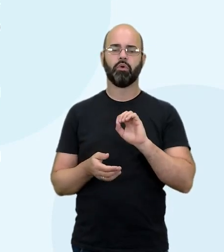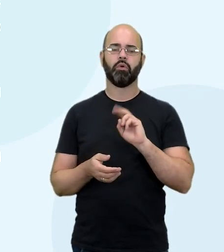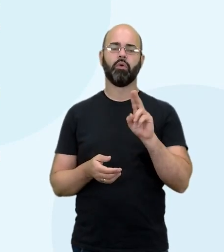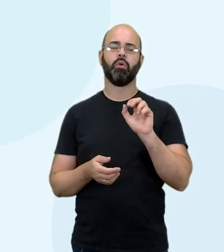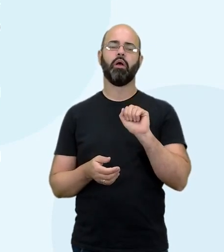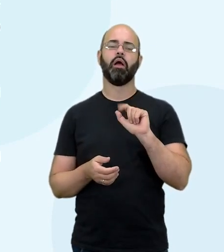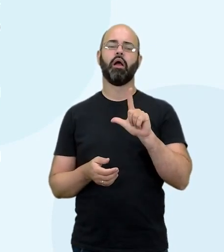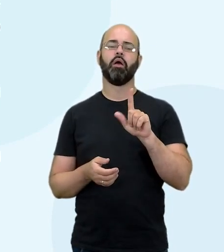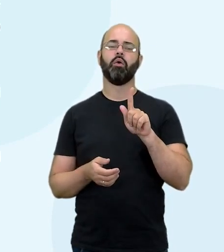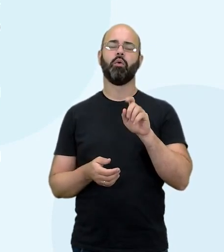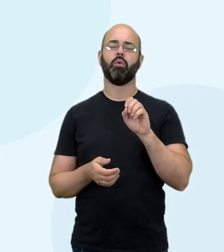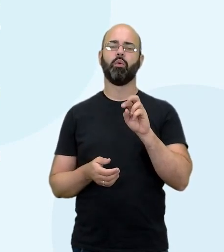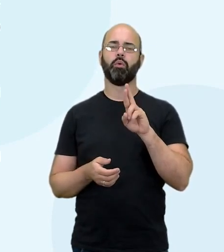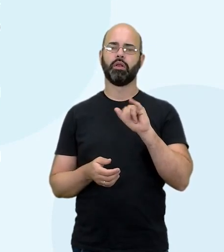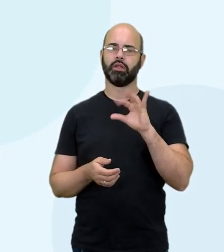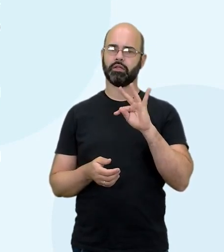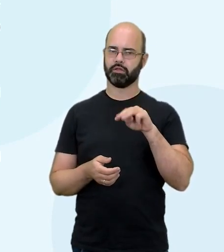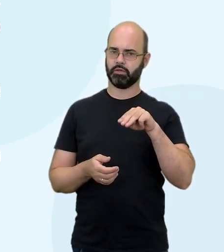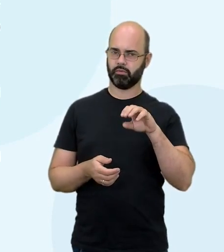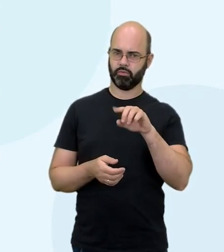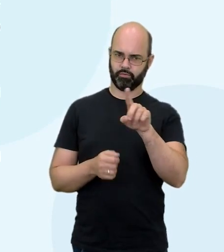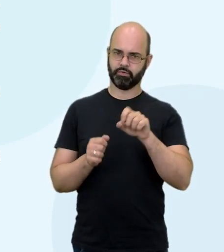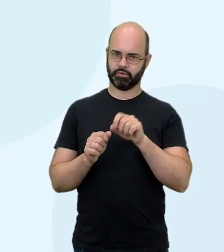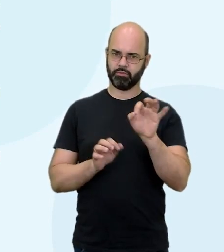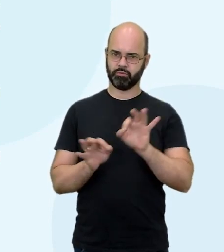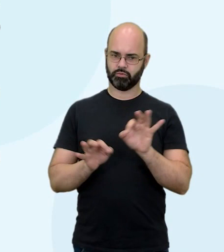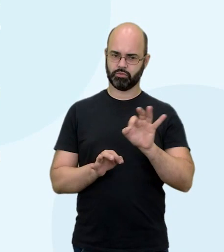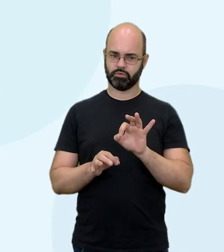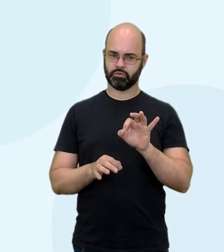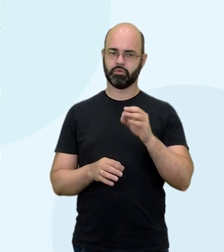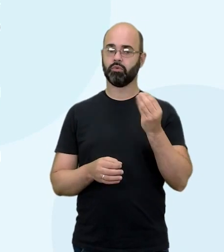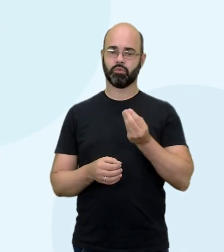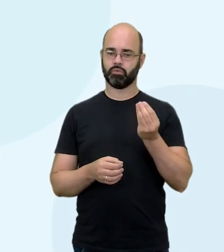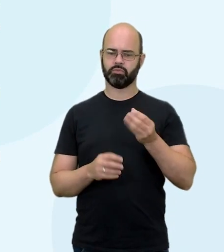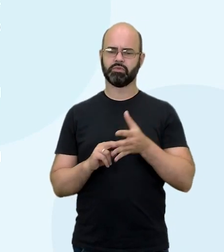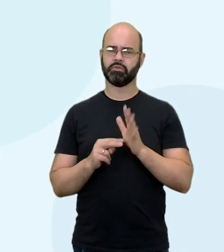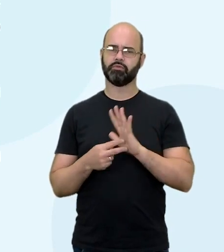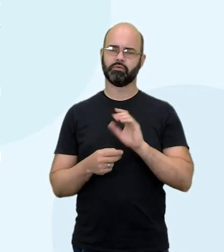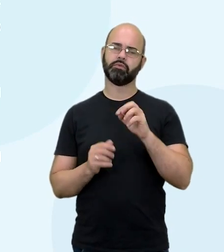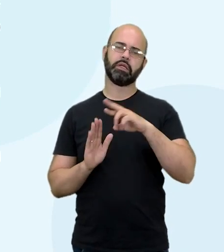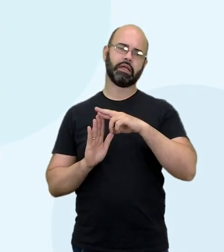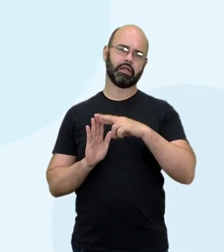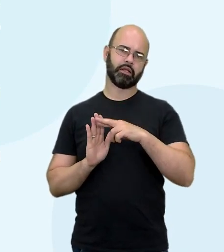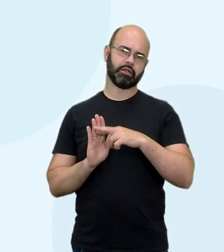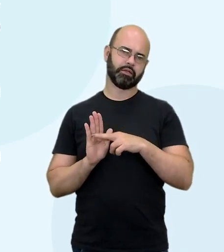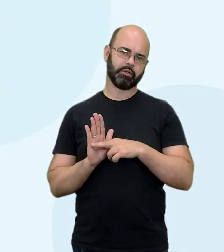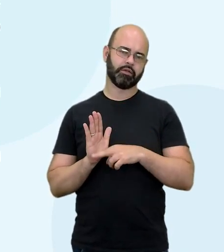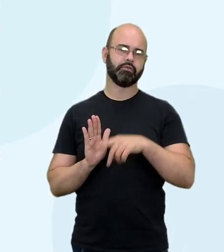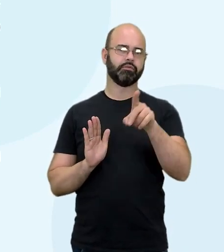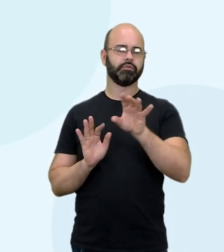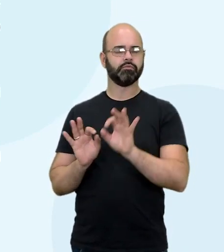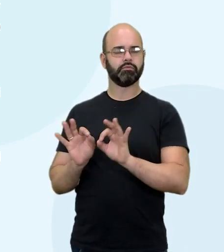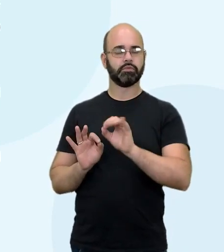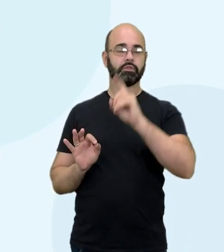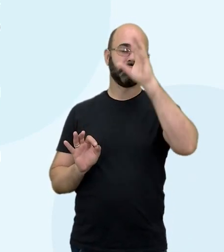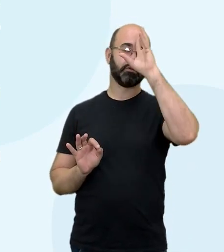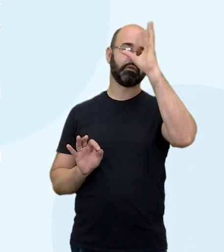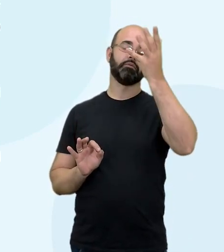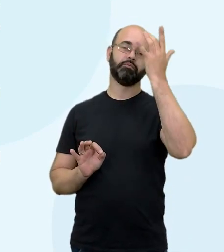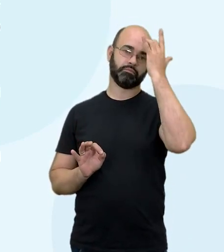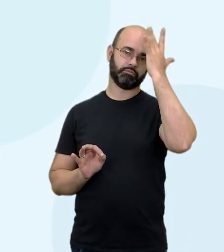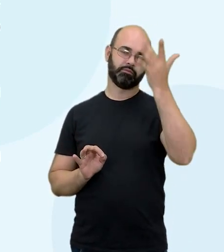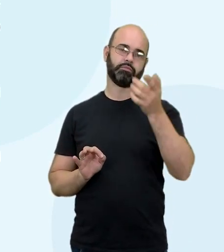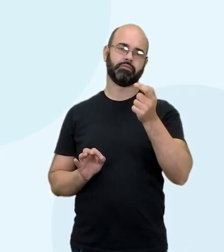que é algoritmo? Pô, algoritmo é uma sequência finita de ações e instruções e regras que visam obter uma solução para um determinado problema.